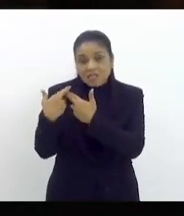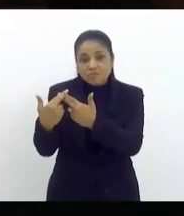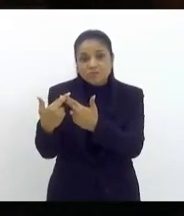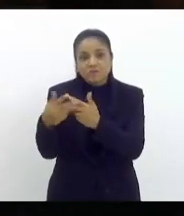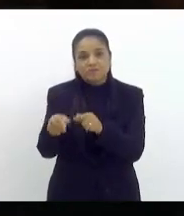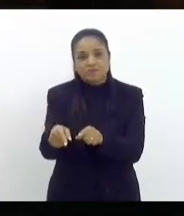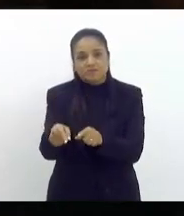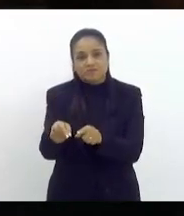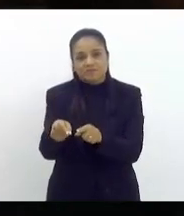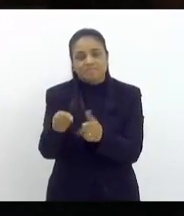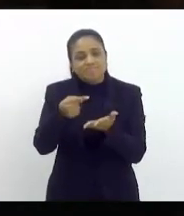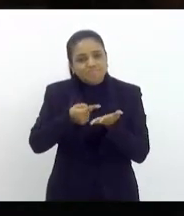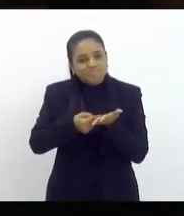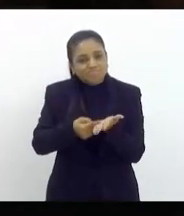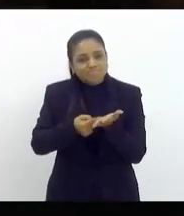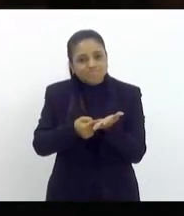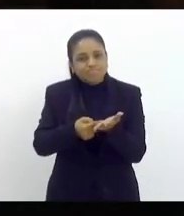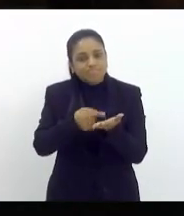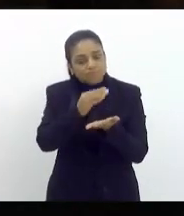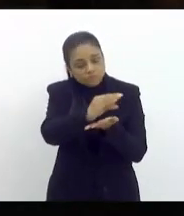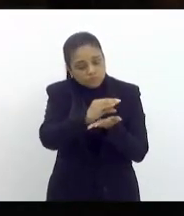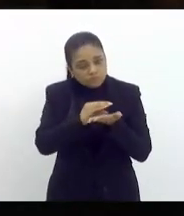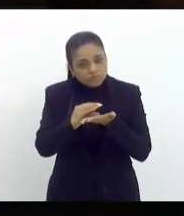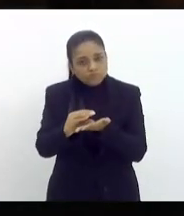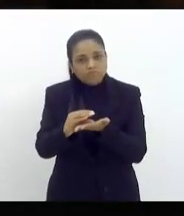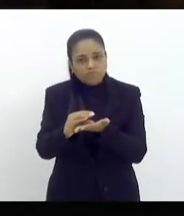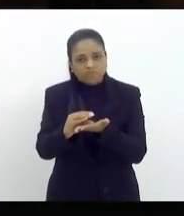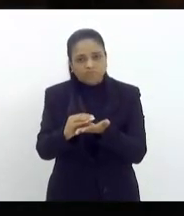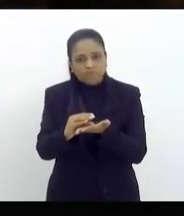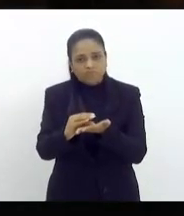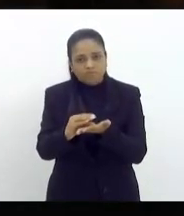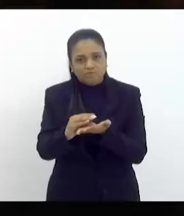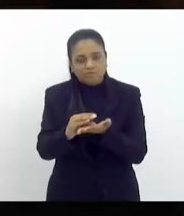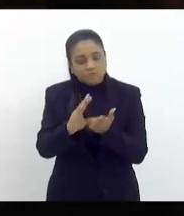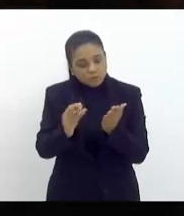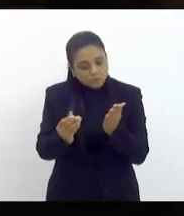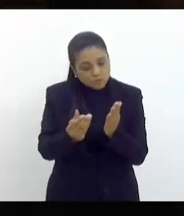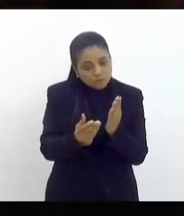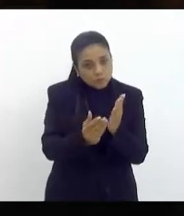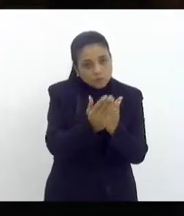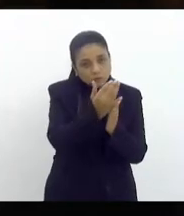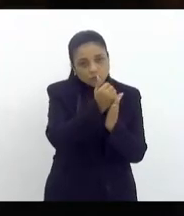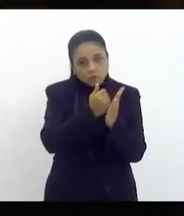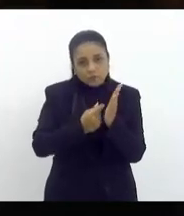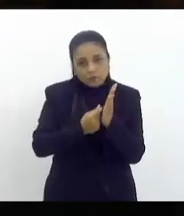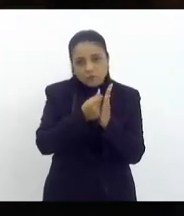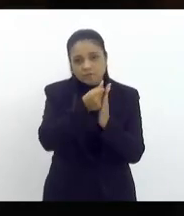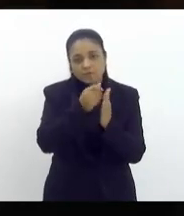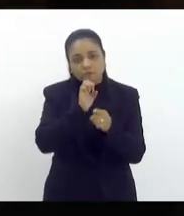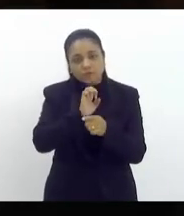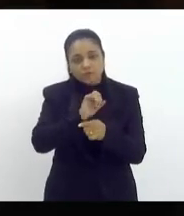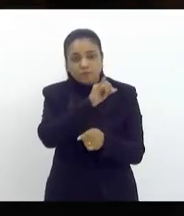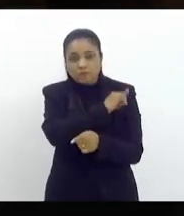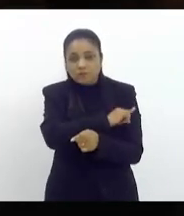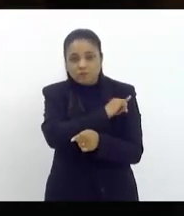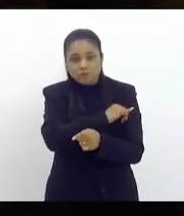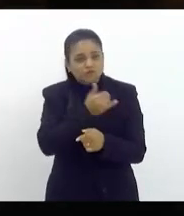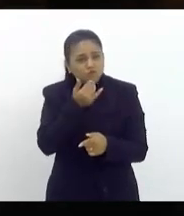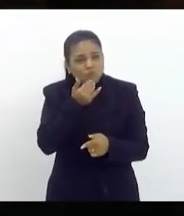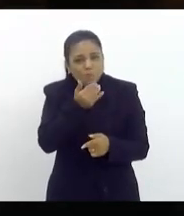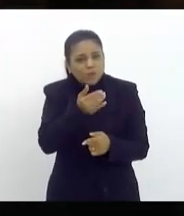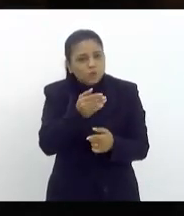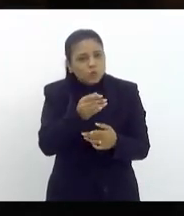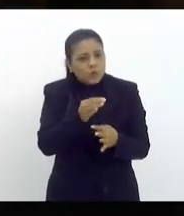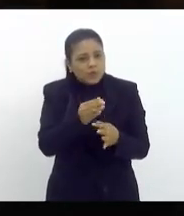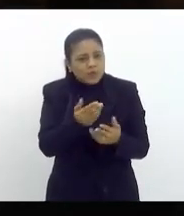comprometimento com os recursos colocados no orçamento do estado do Rio de Janeiro não estamos pedindo nada